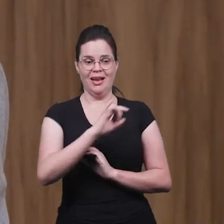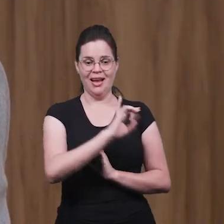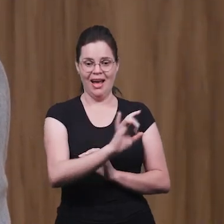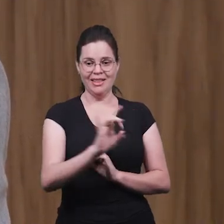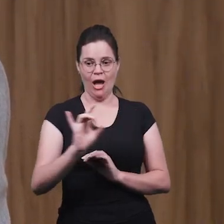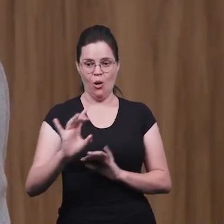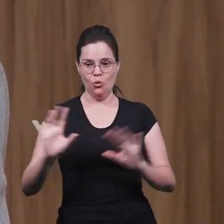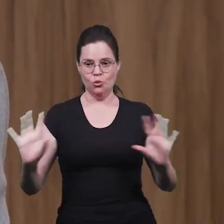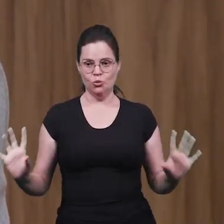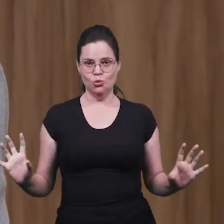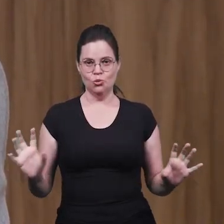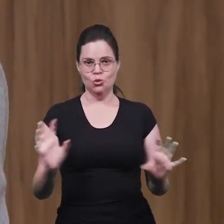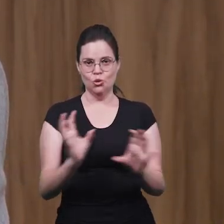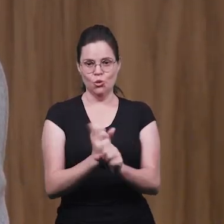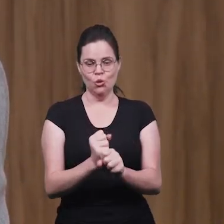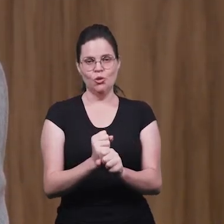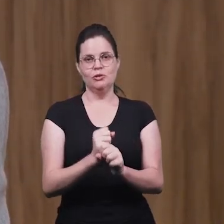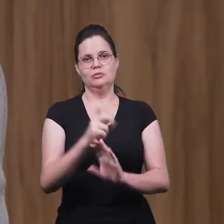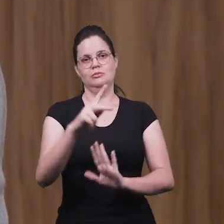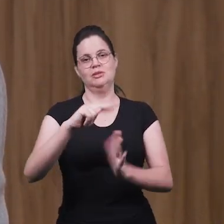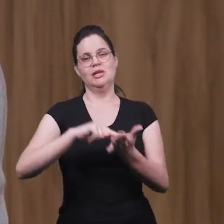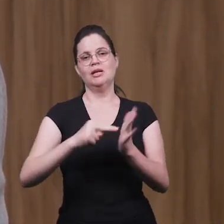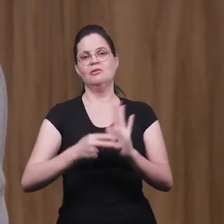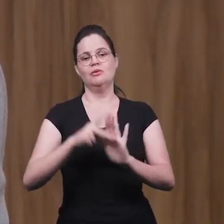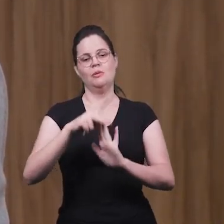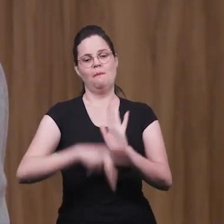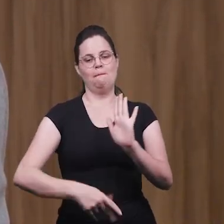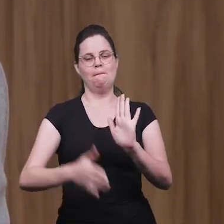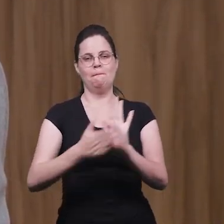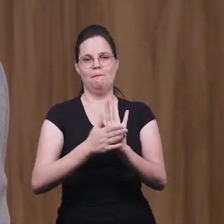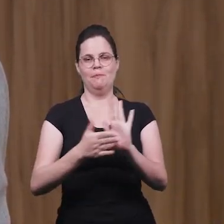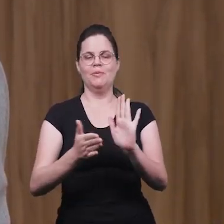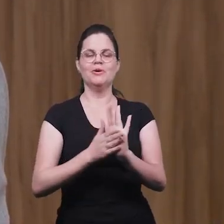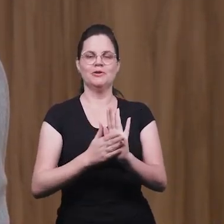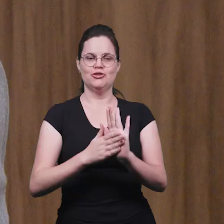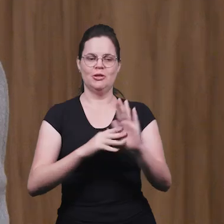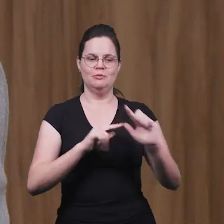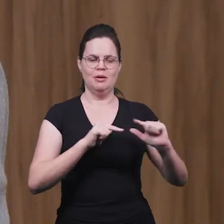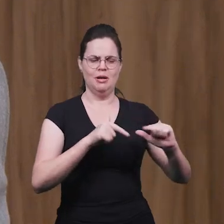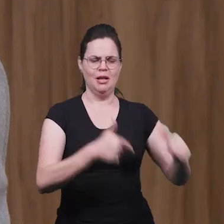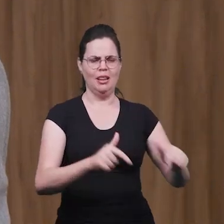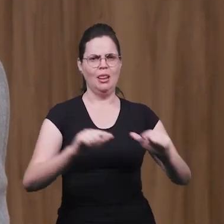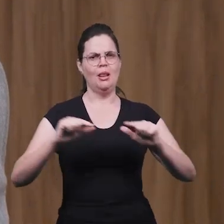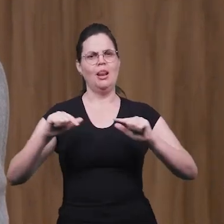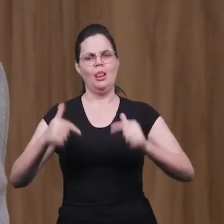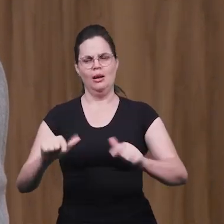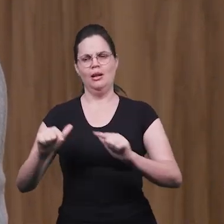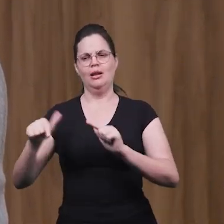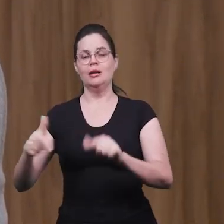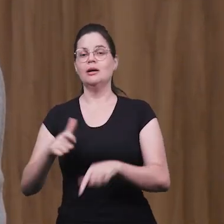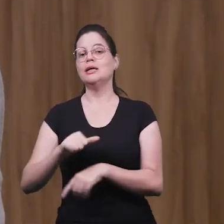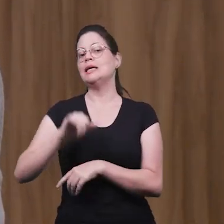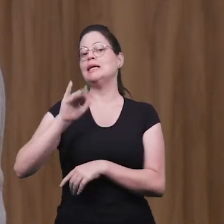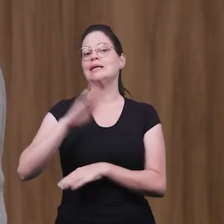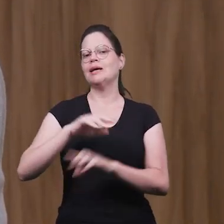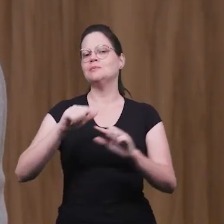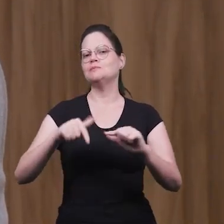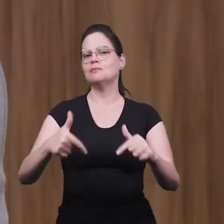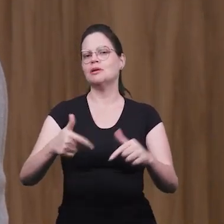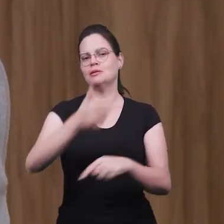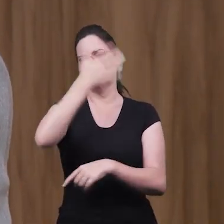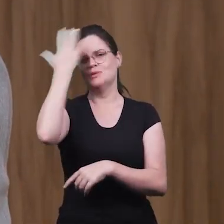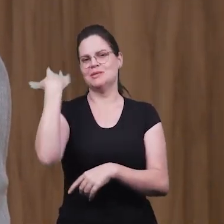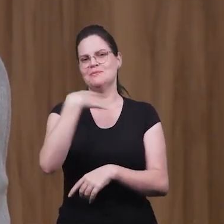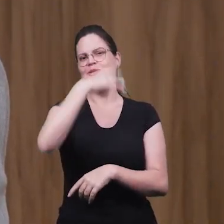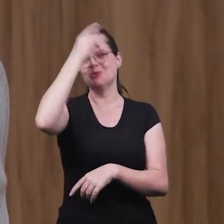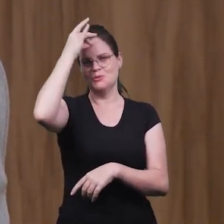execução de um projeto no meio da igreja. Essa execução, quem está executando isto é o Senhor Jesus, através